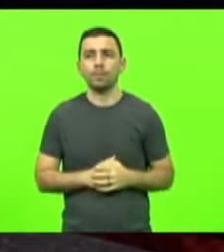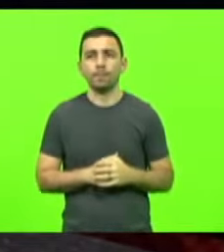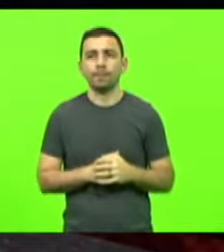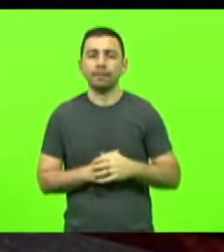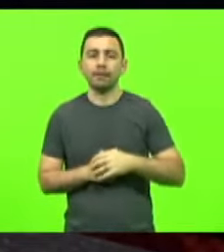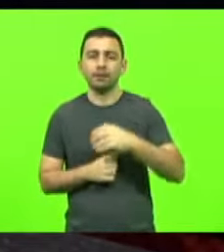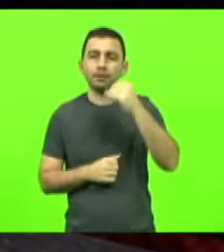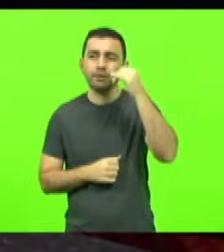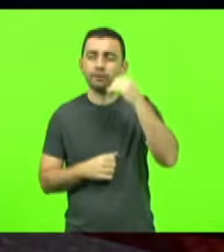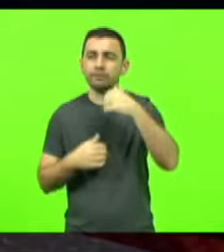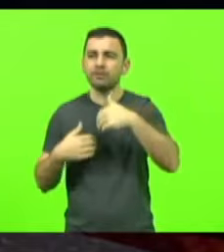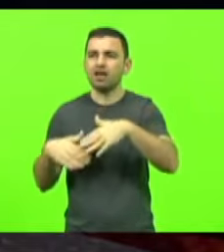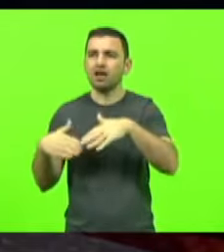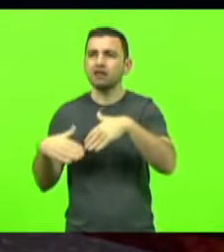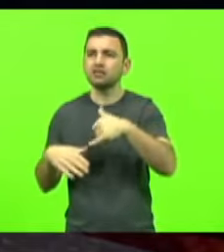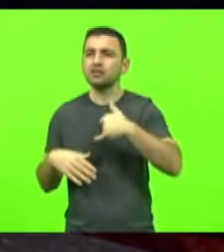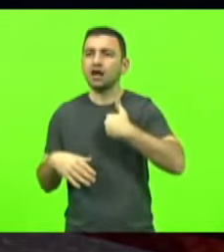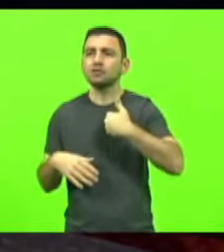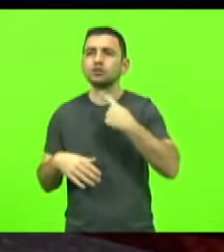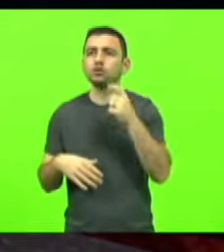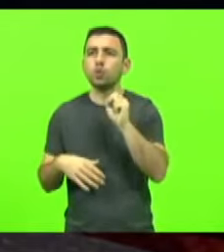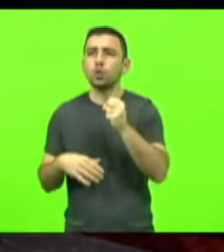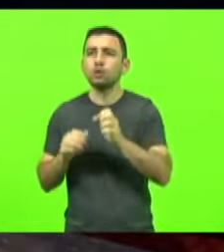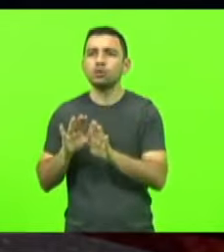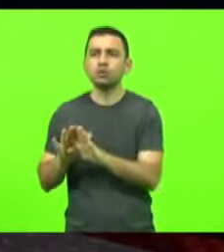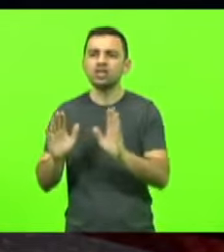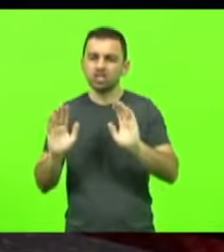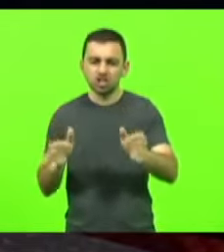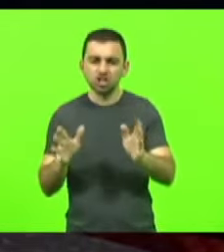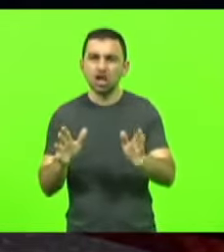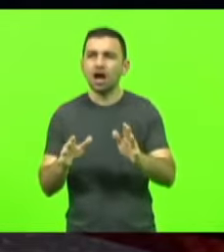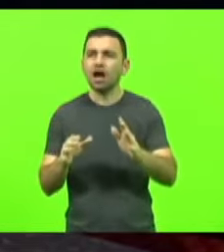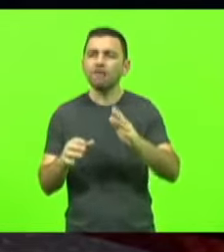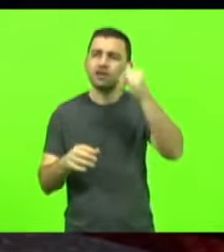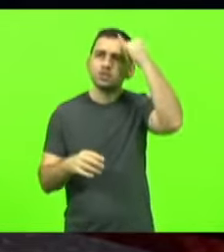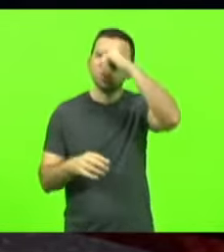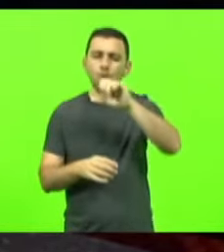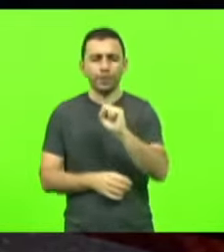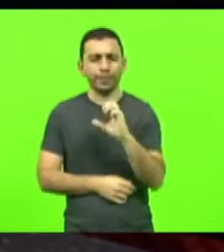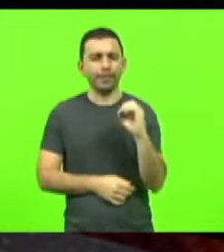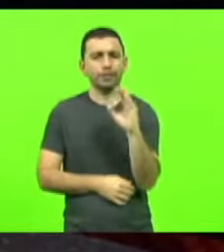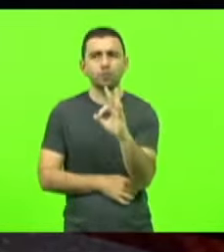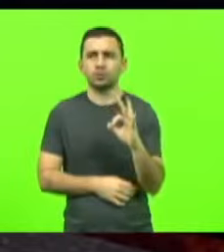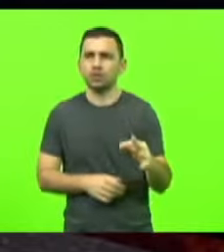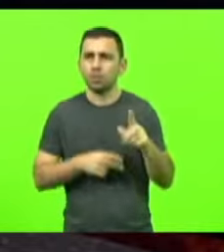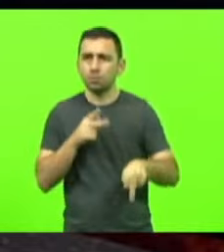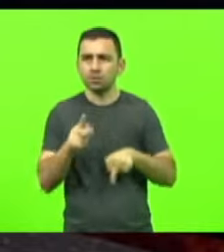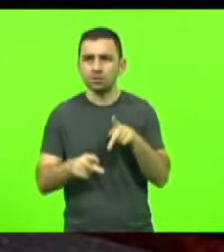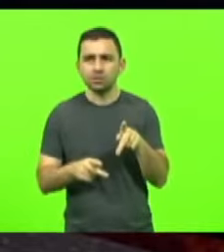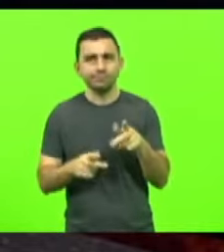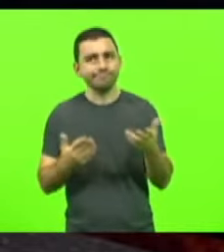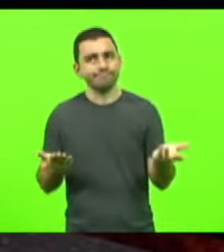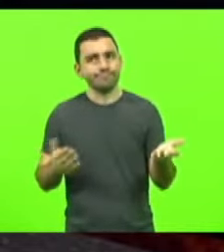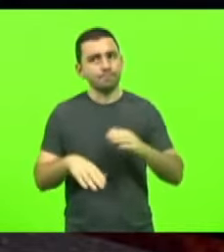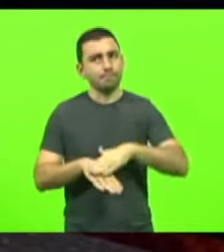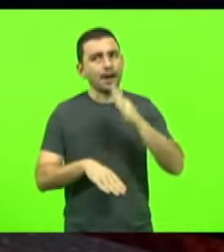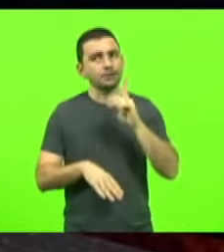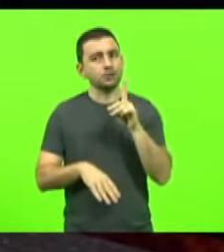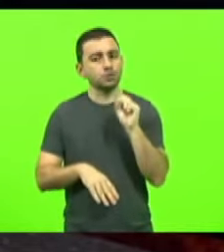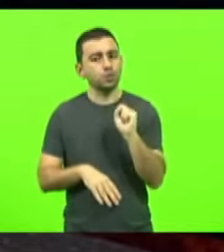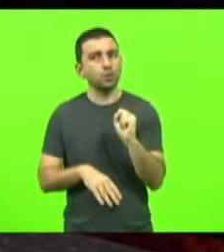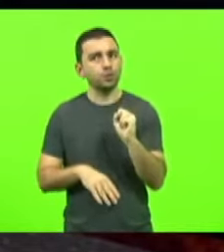a população até 18 anos e fala, ah, já vacinamos 80% da população. Sim, daqueles mais de 18, mas os